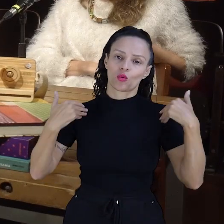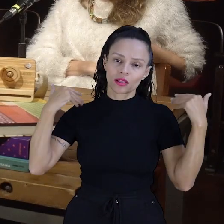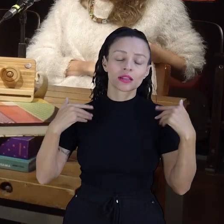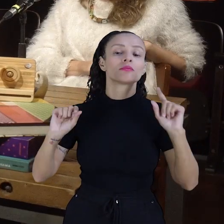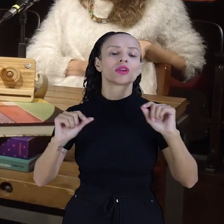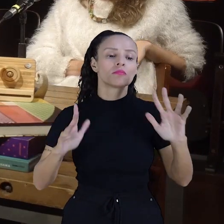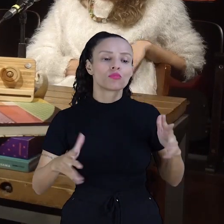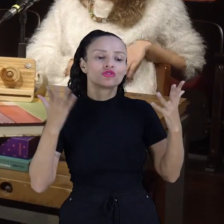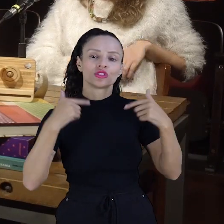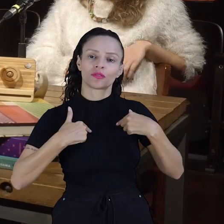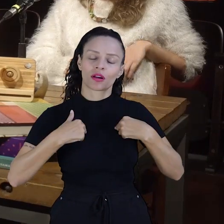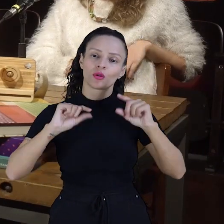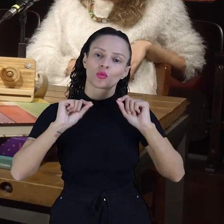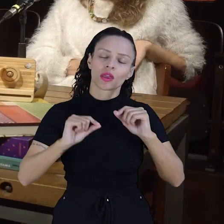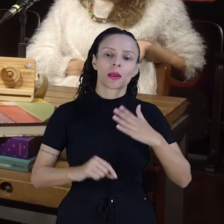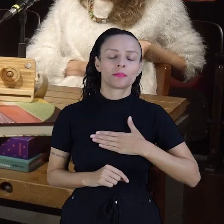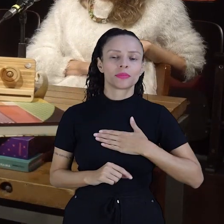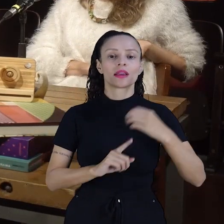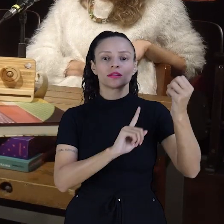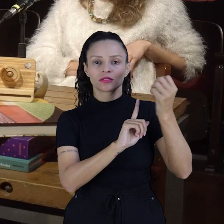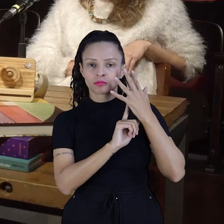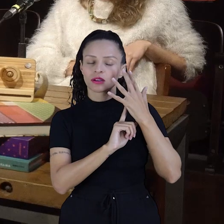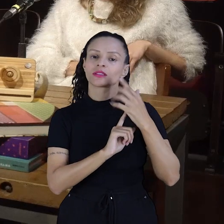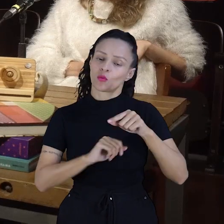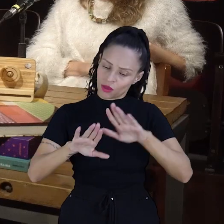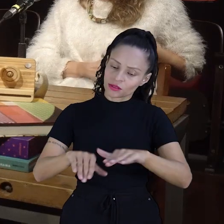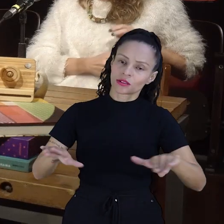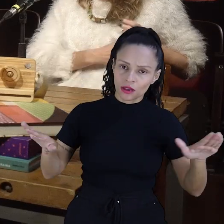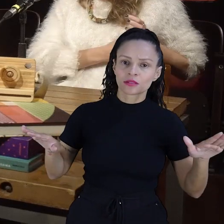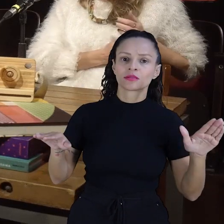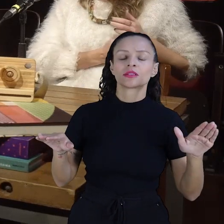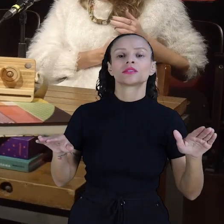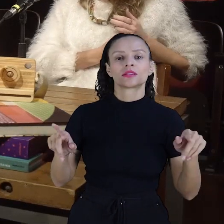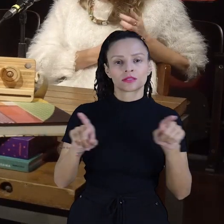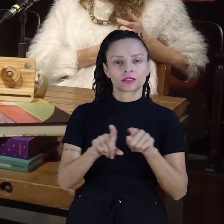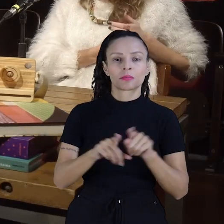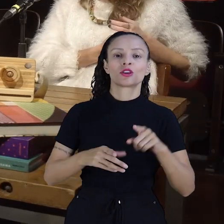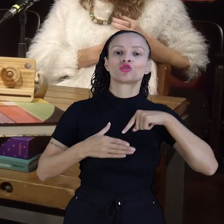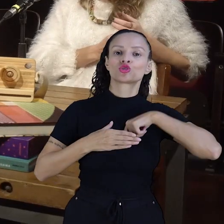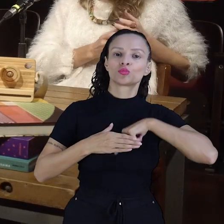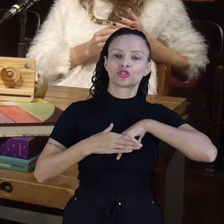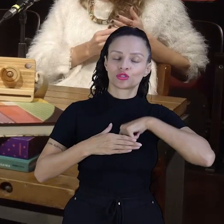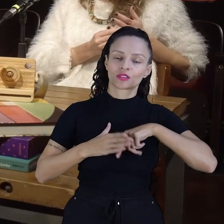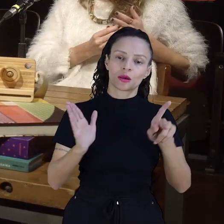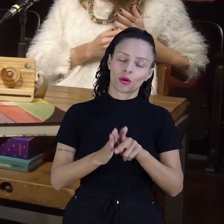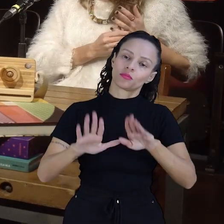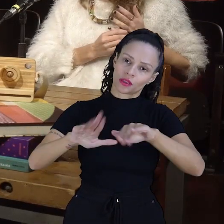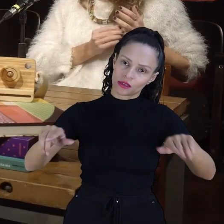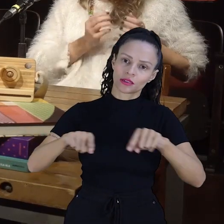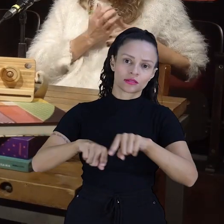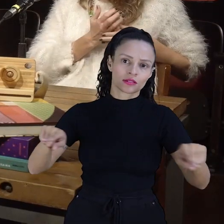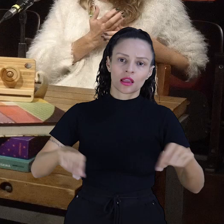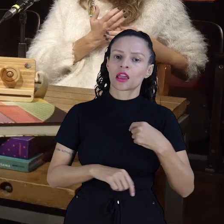que me motiva? As minhas grandes inspirações são a própria criança. A subjetividade da criança é algo,